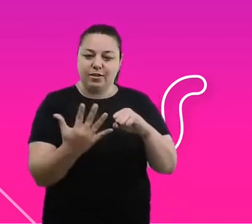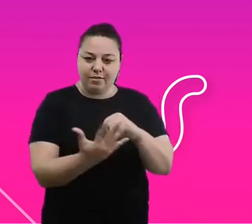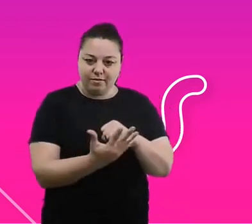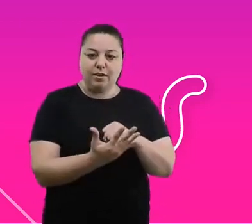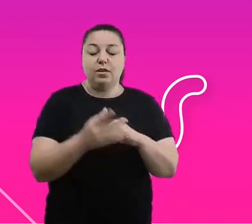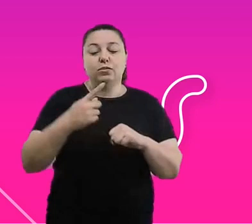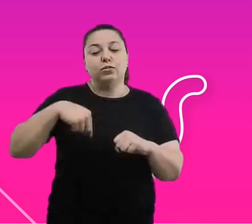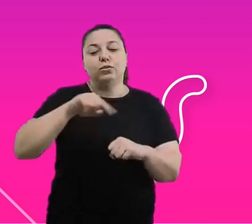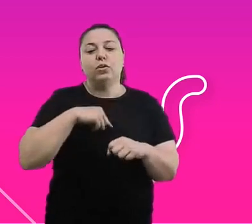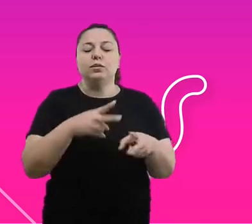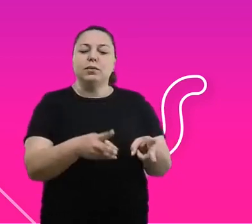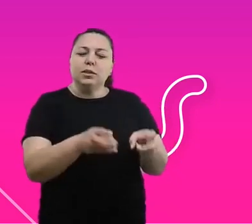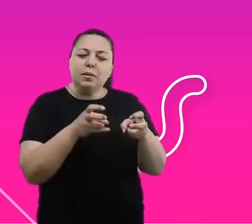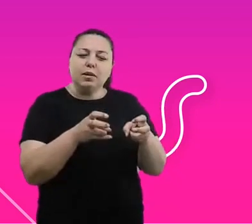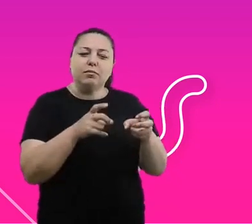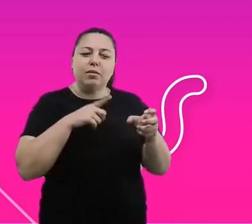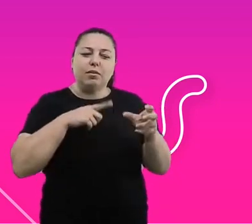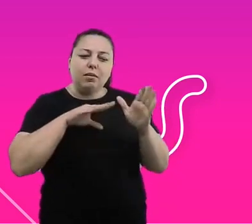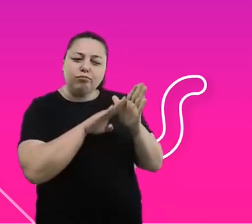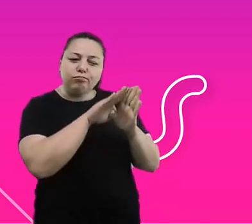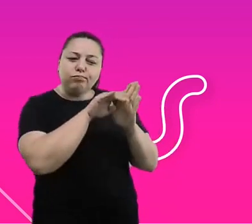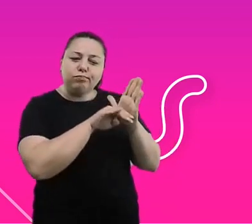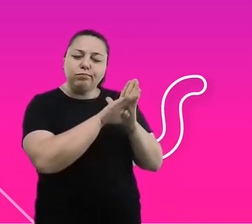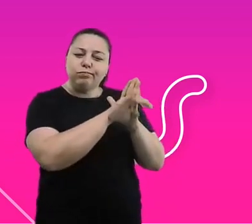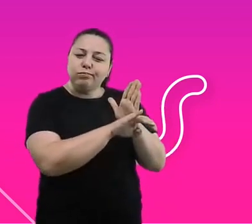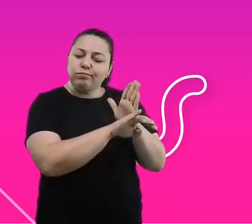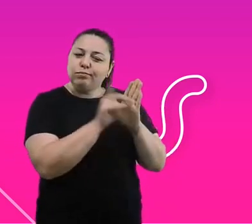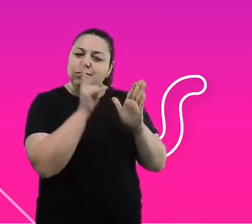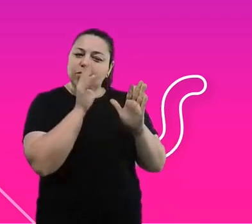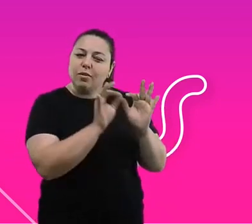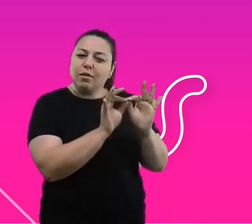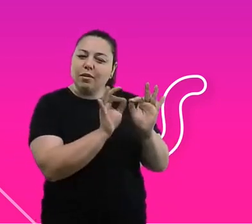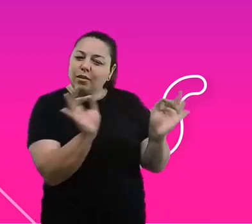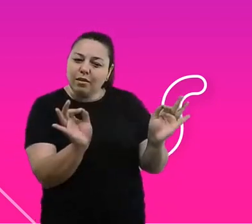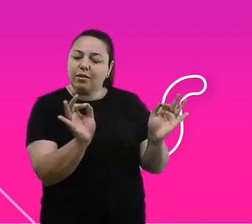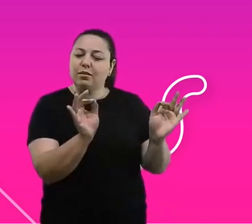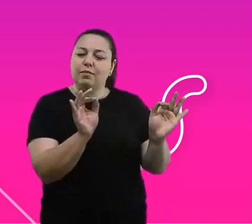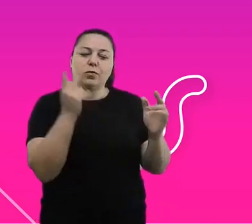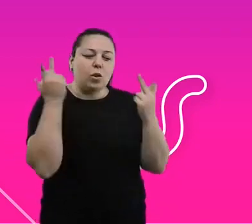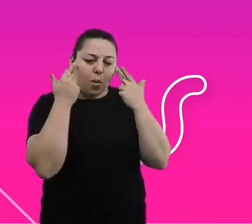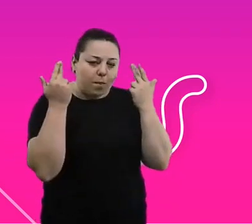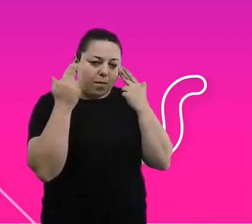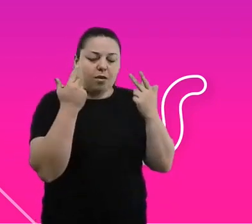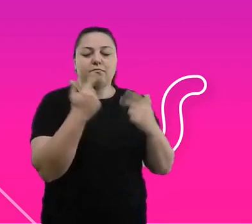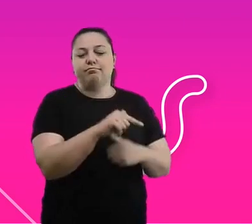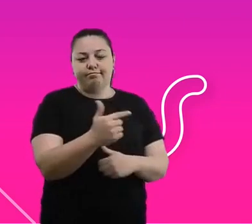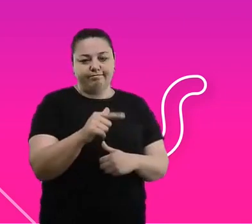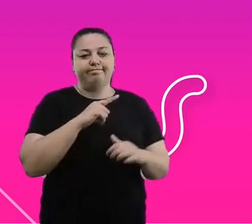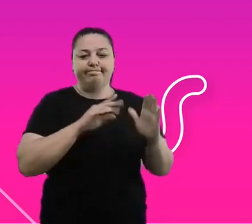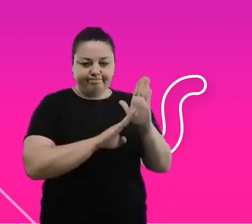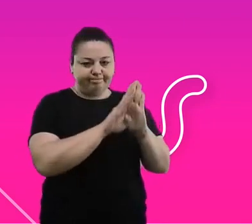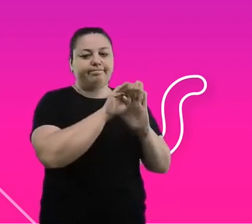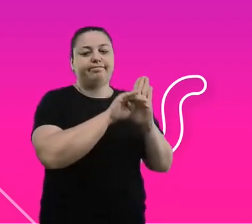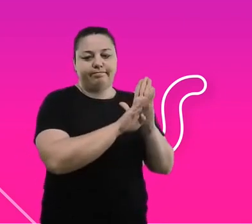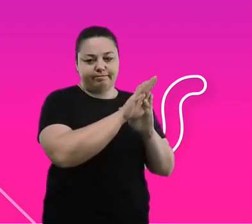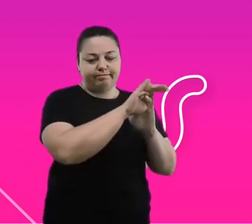vendo que é obrigatório, e vocês fizeram um puta trabalho, parabéns. É só seguir adiante aí, contem com a gente, parabéns.